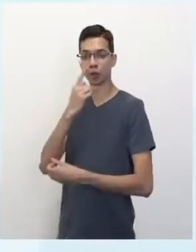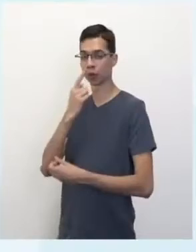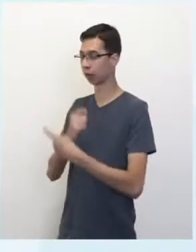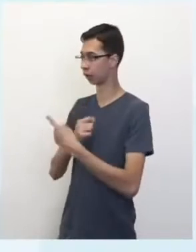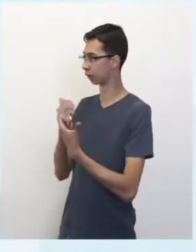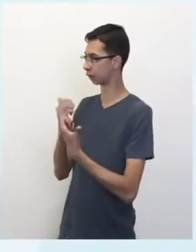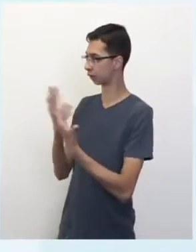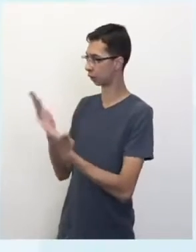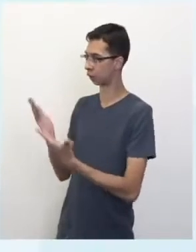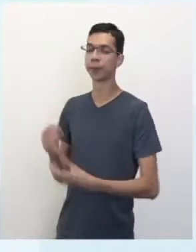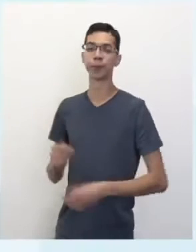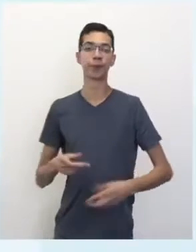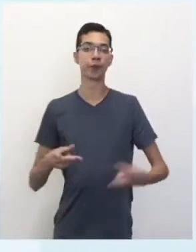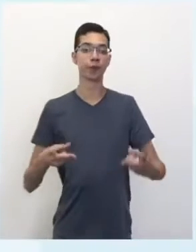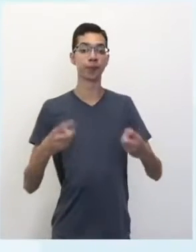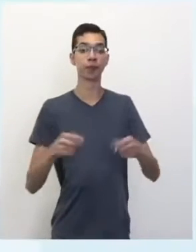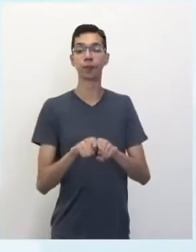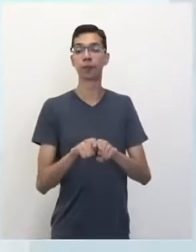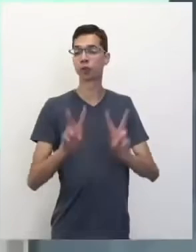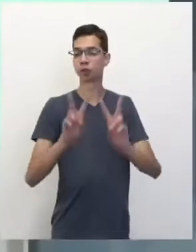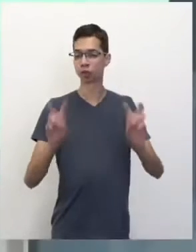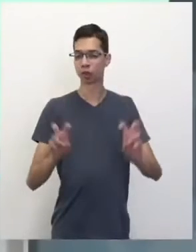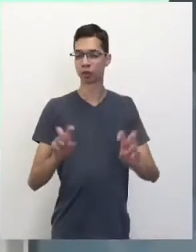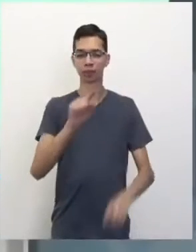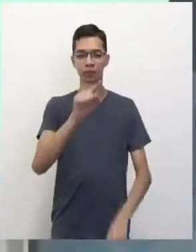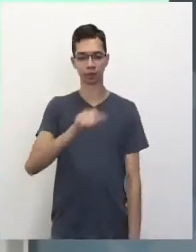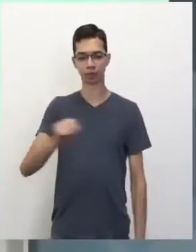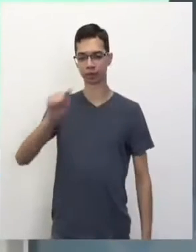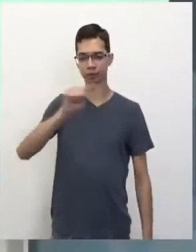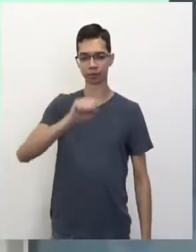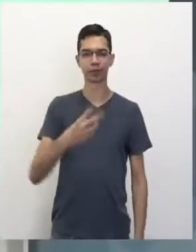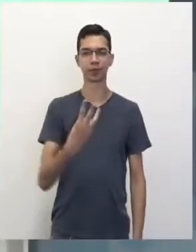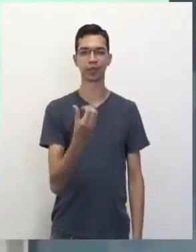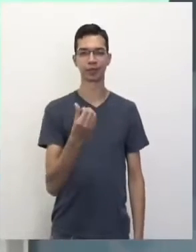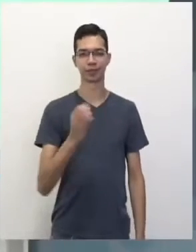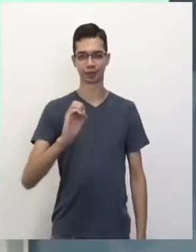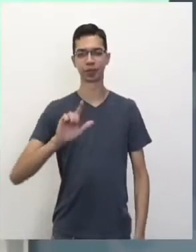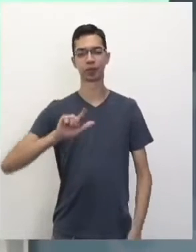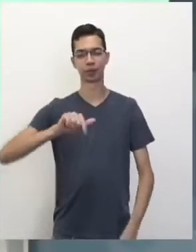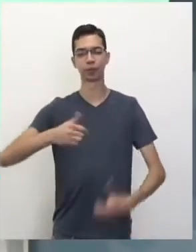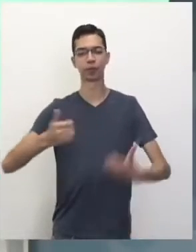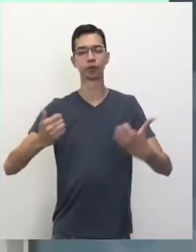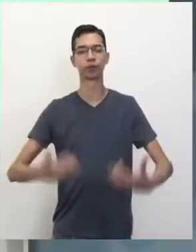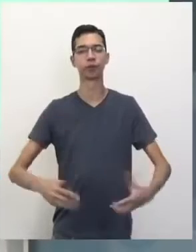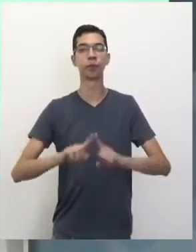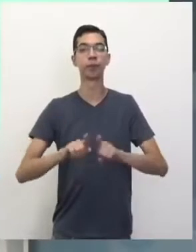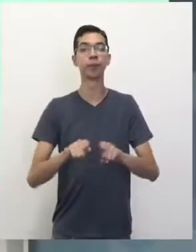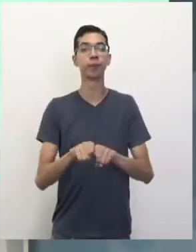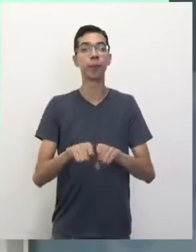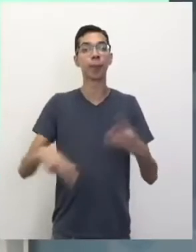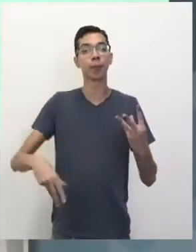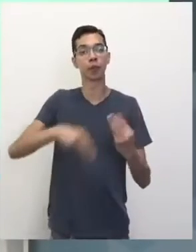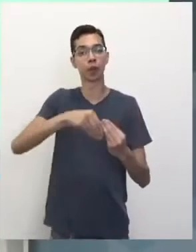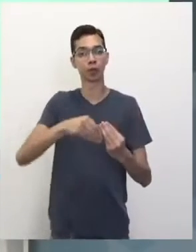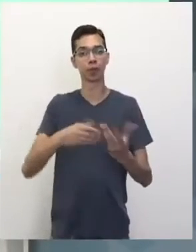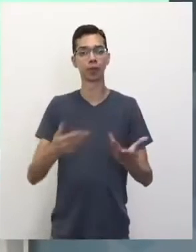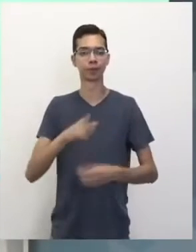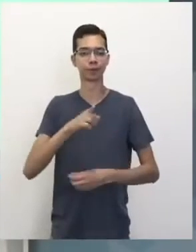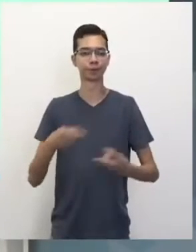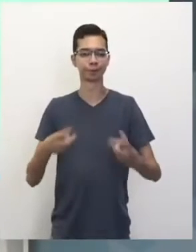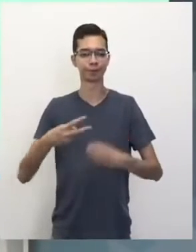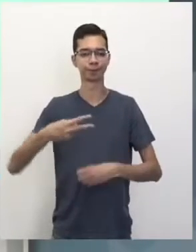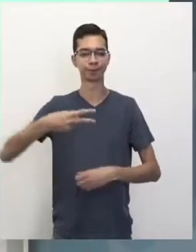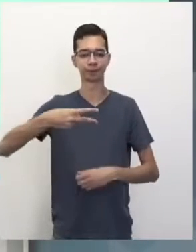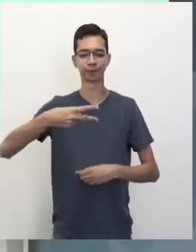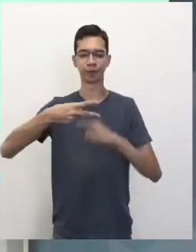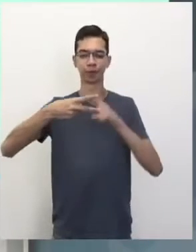falar sobre a volta completa, né, os 360 graus, mas ele tem esse complemento. Então, o ângulo, né, então a formação do